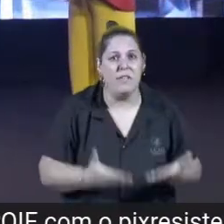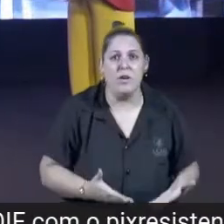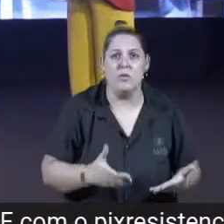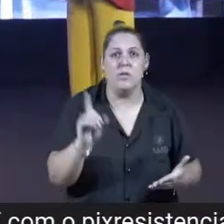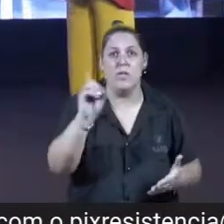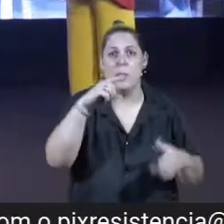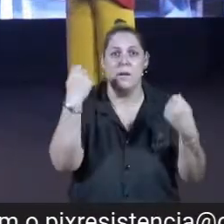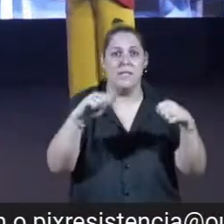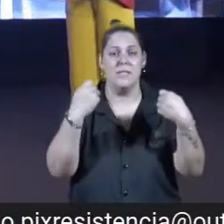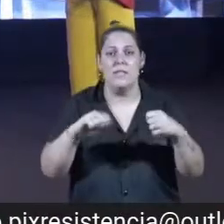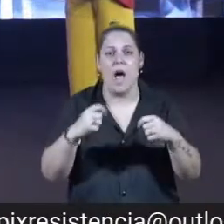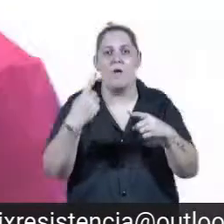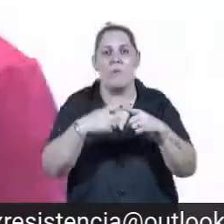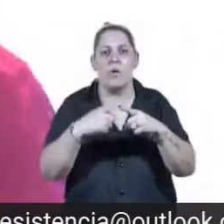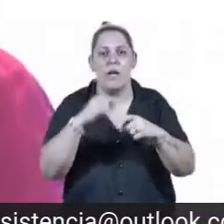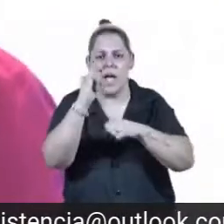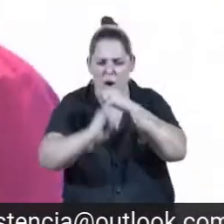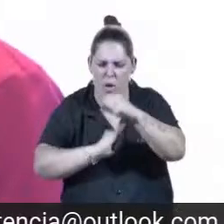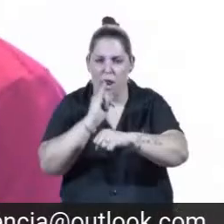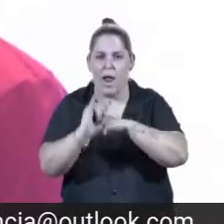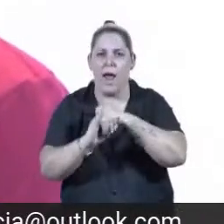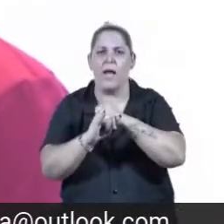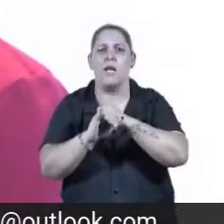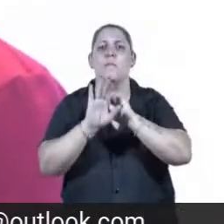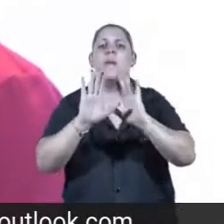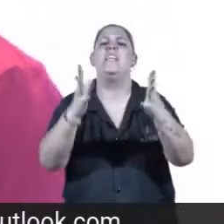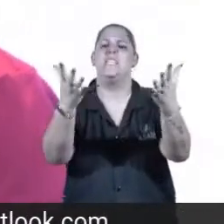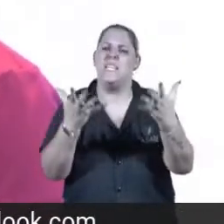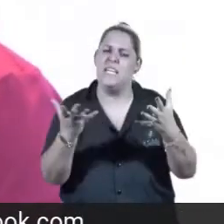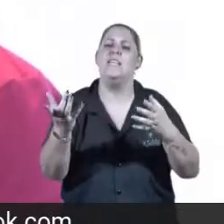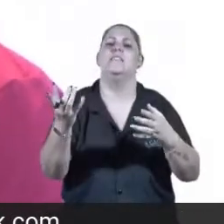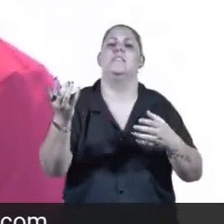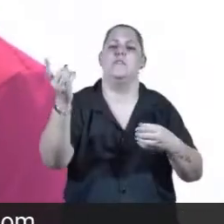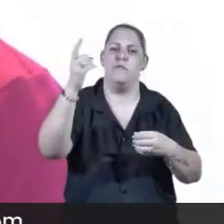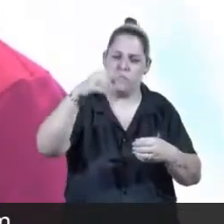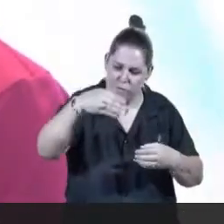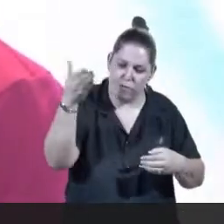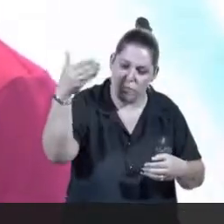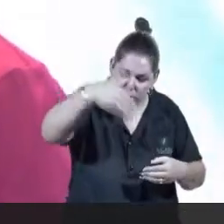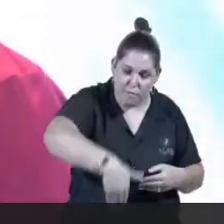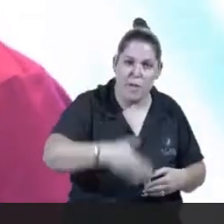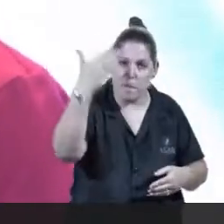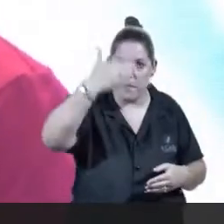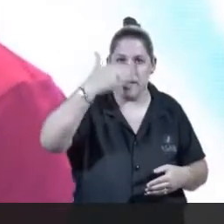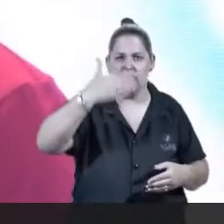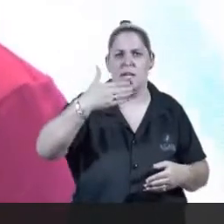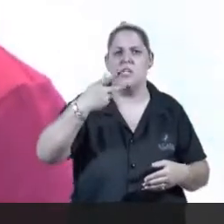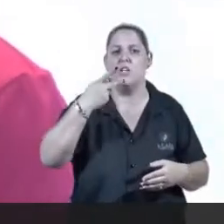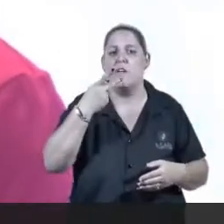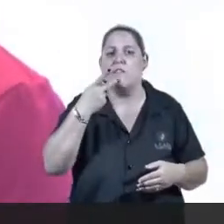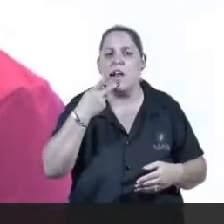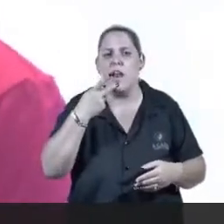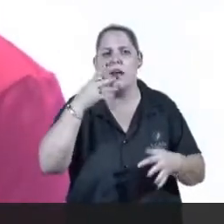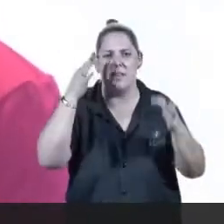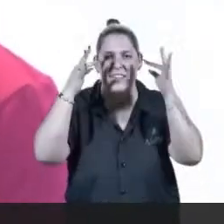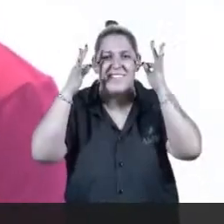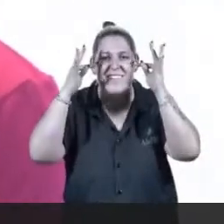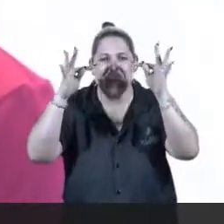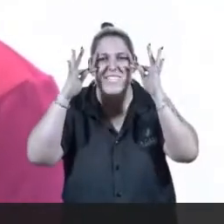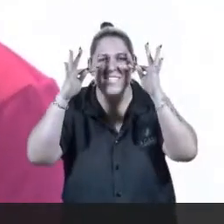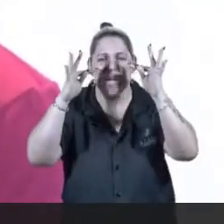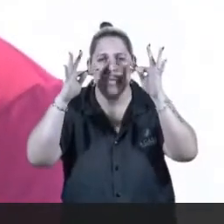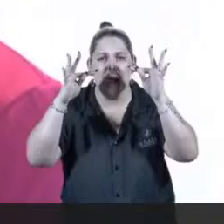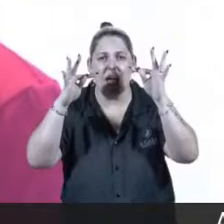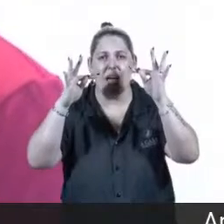evento todo é online, mas ele fez questão. E aqui eu quero falar, testemunhar, que desde o